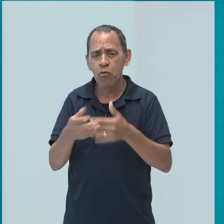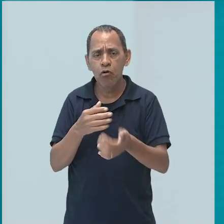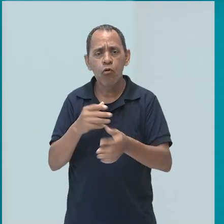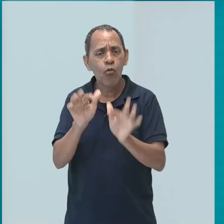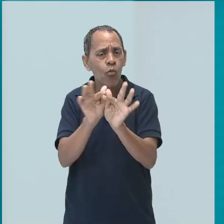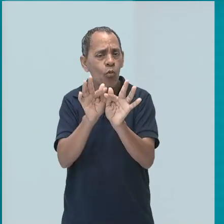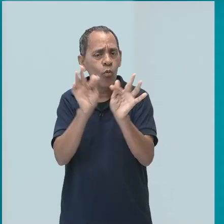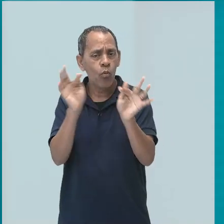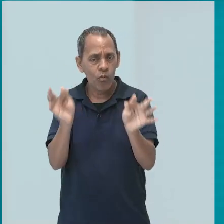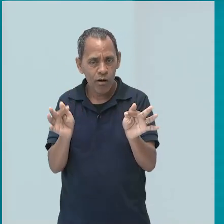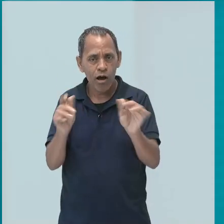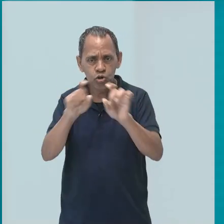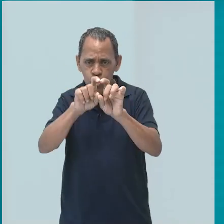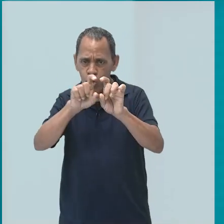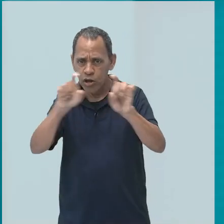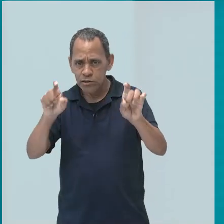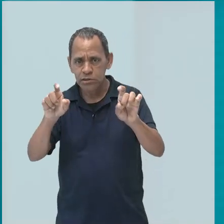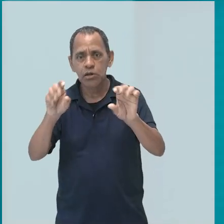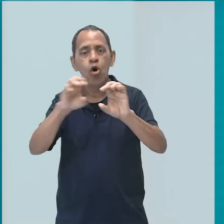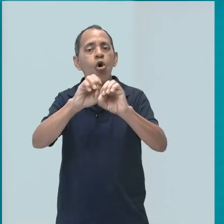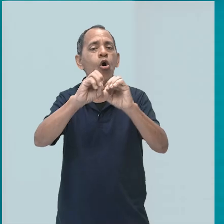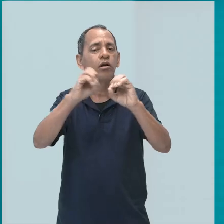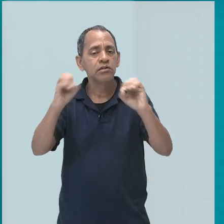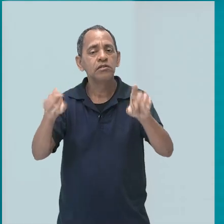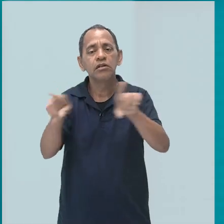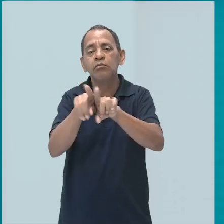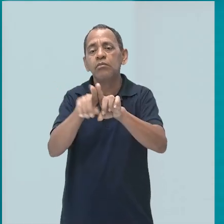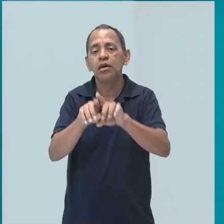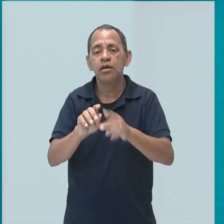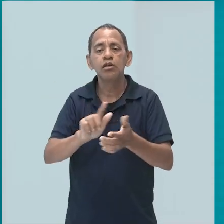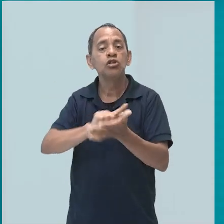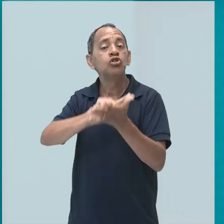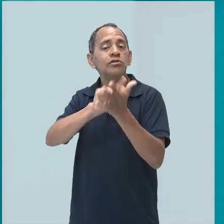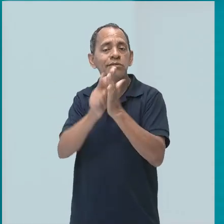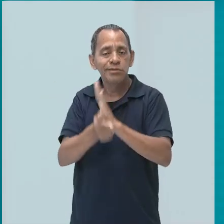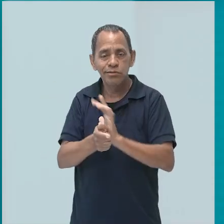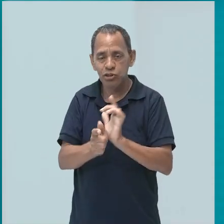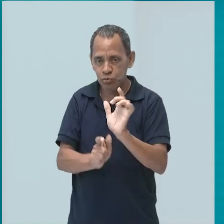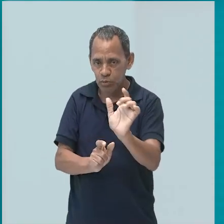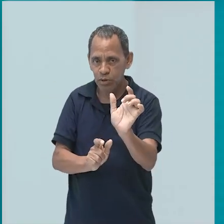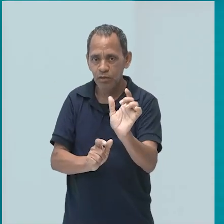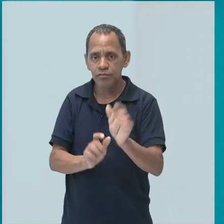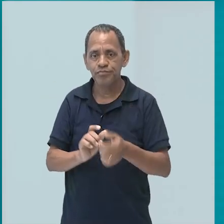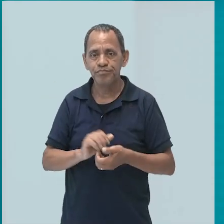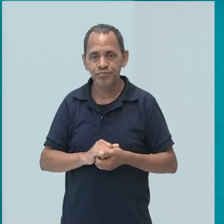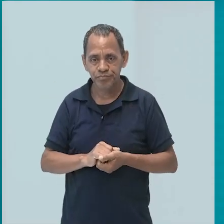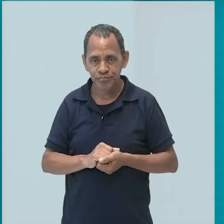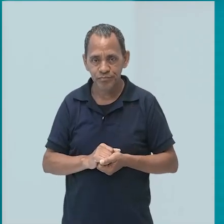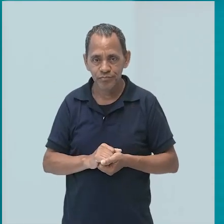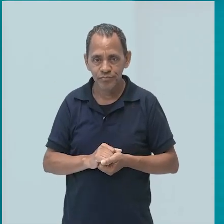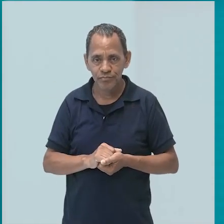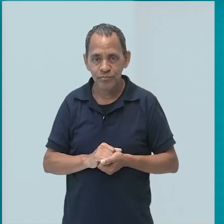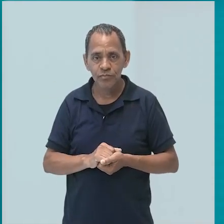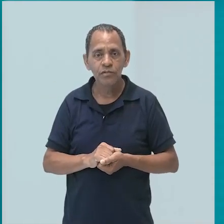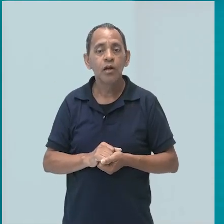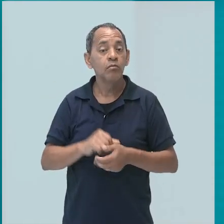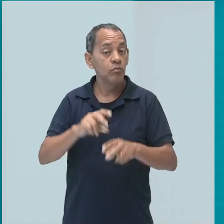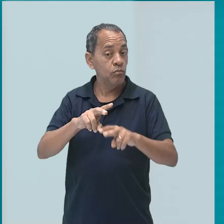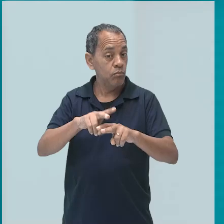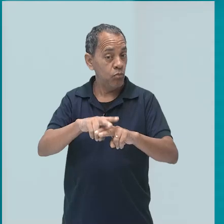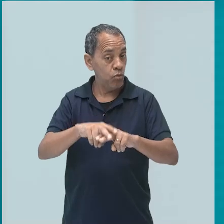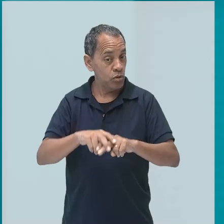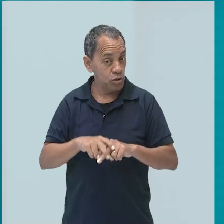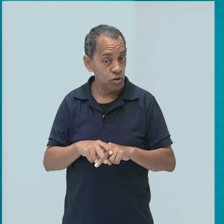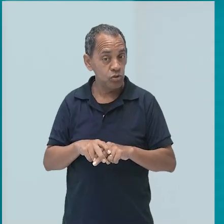para indicar plural, singular ou mesmo o gênero de uma palavra. Ok? Por isso que ela é invariável, diferente